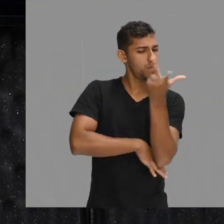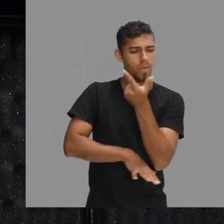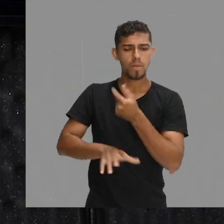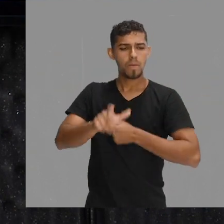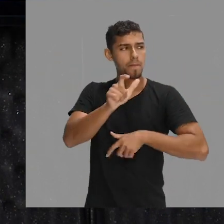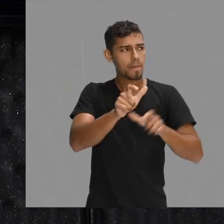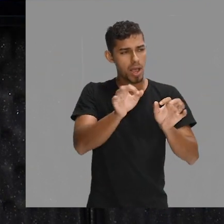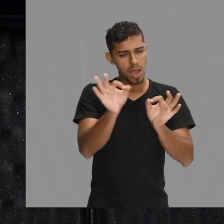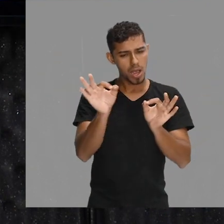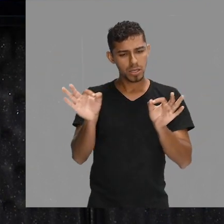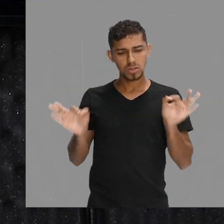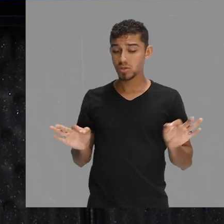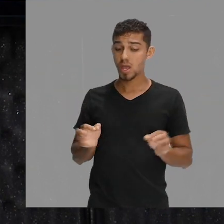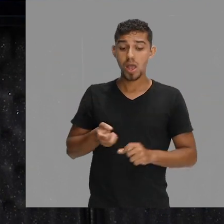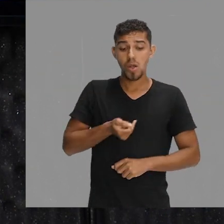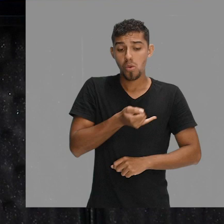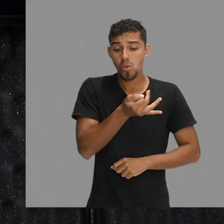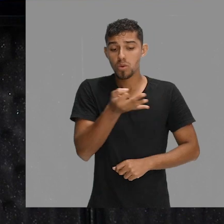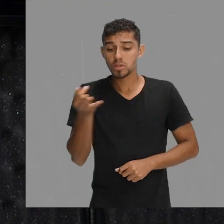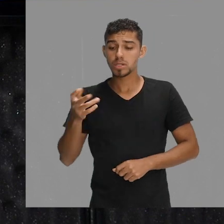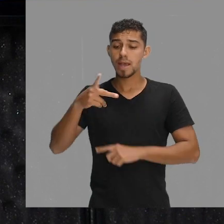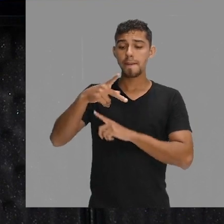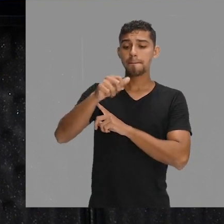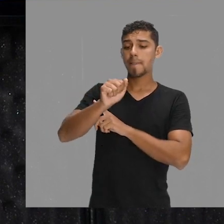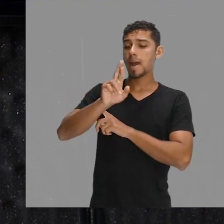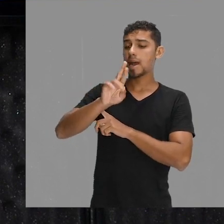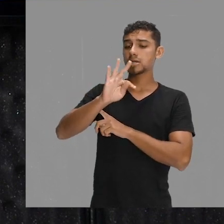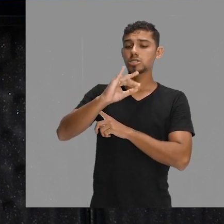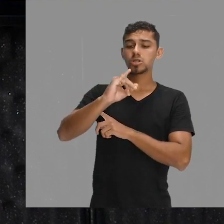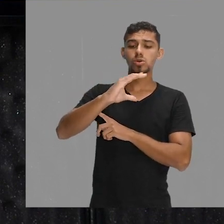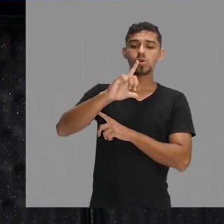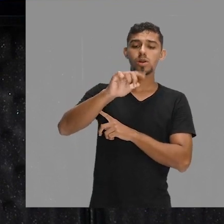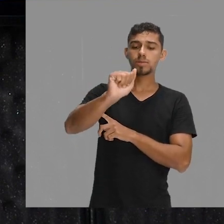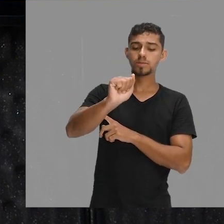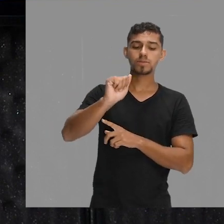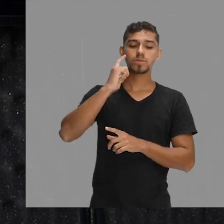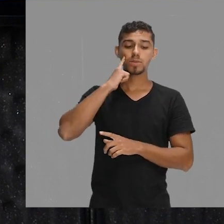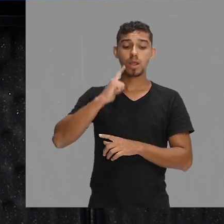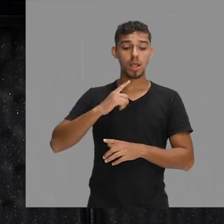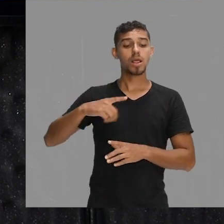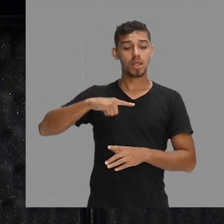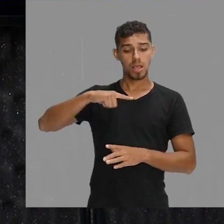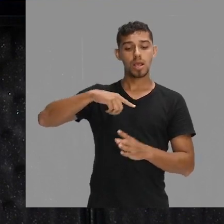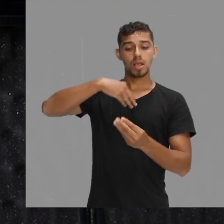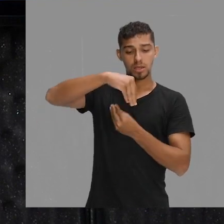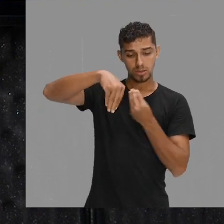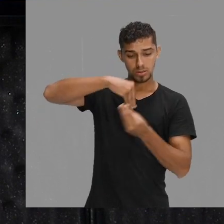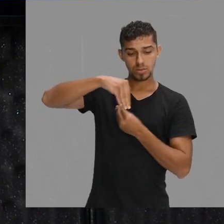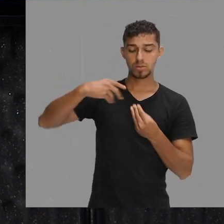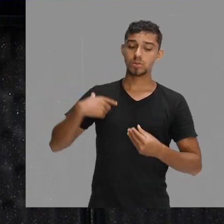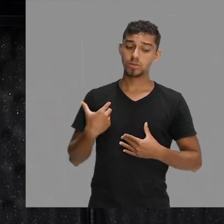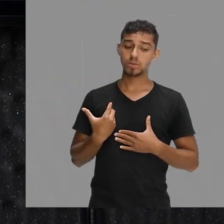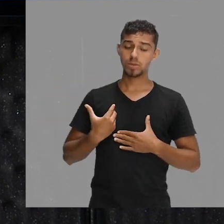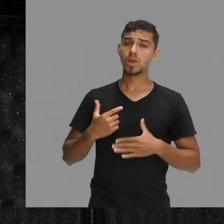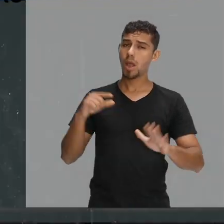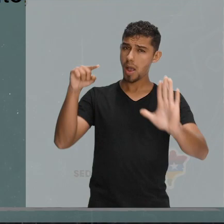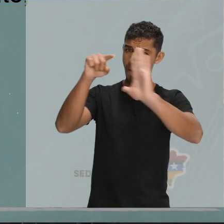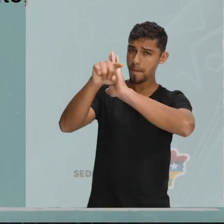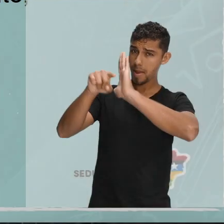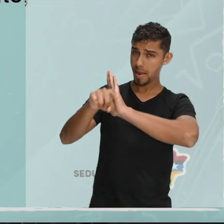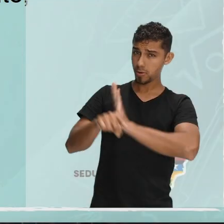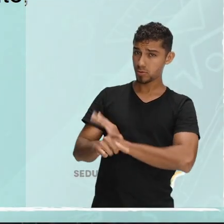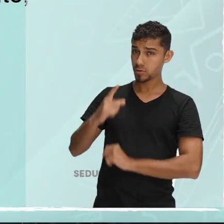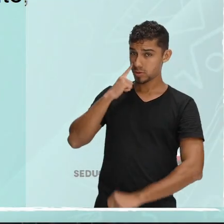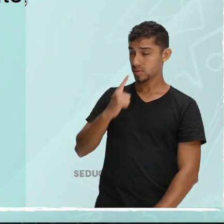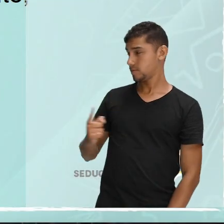da quantidade de partículas que nós vamos ter na solução. Vamos trabalhar algumas questões.